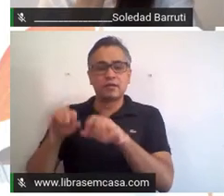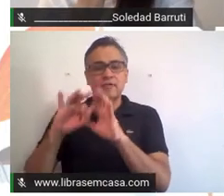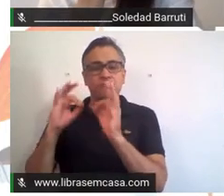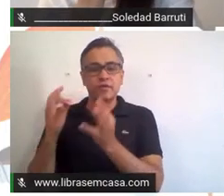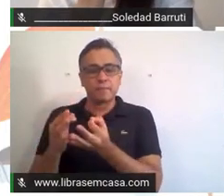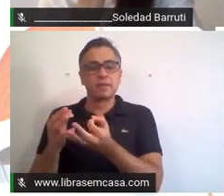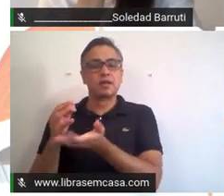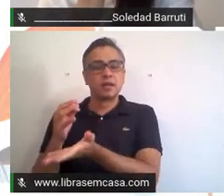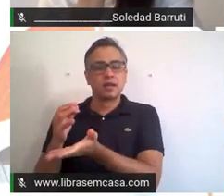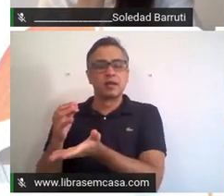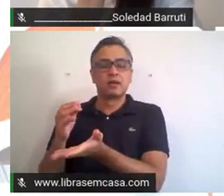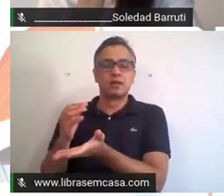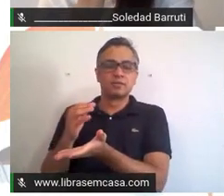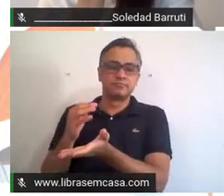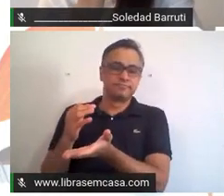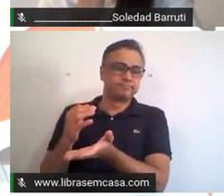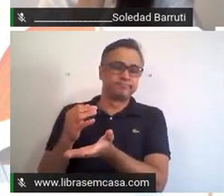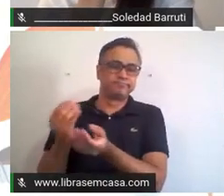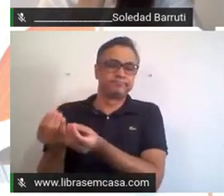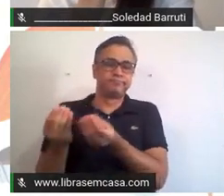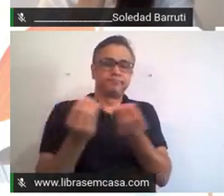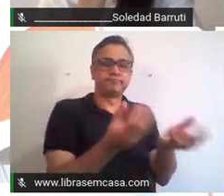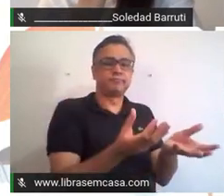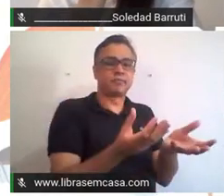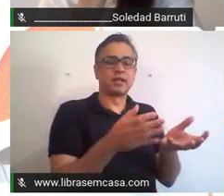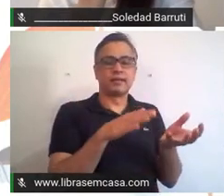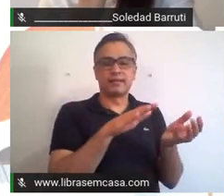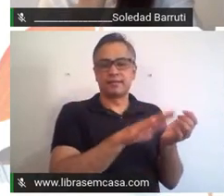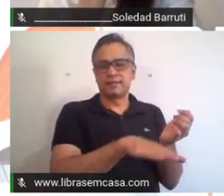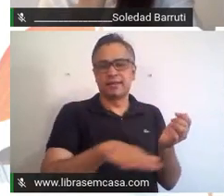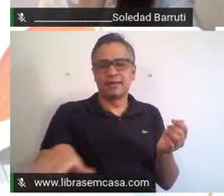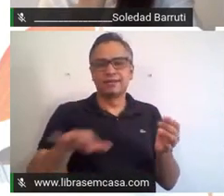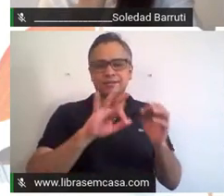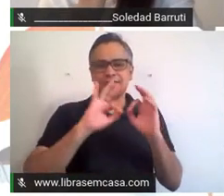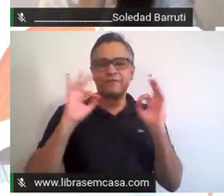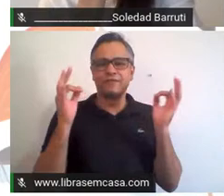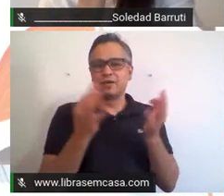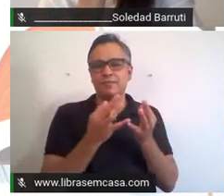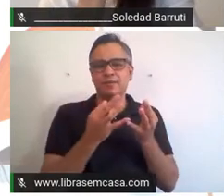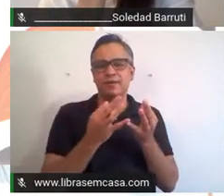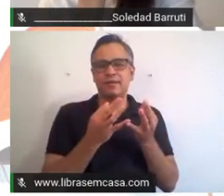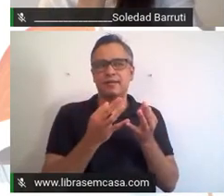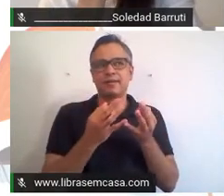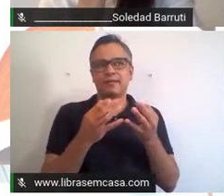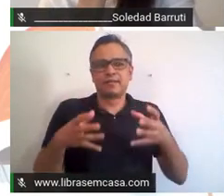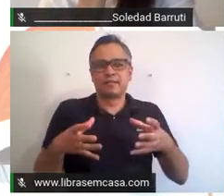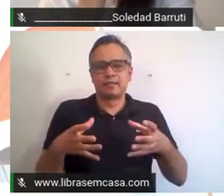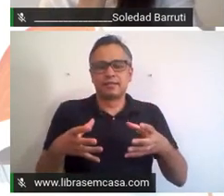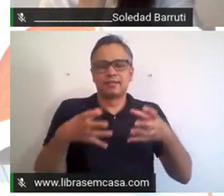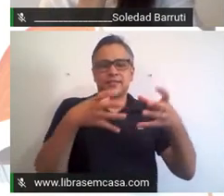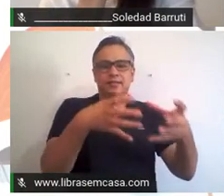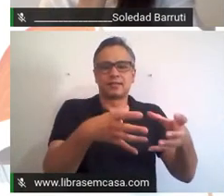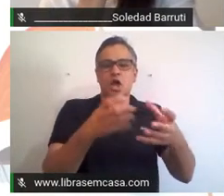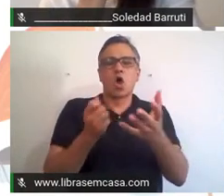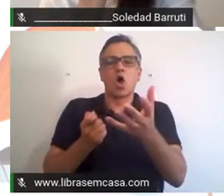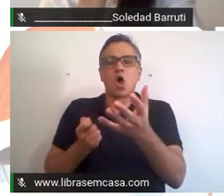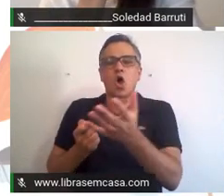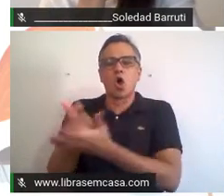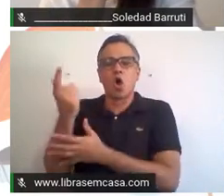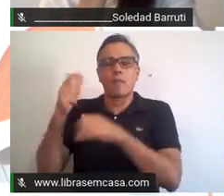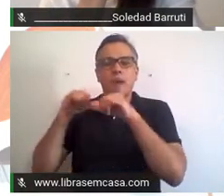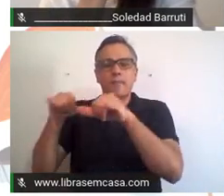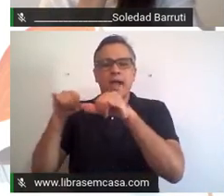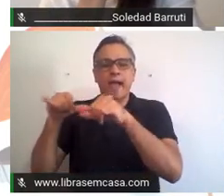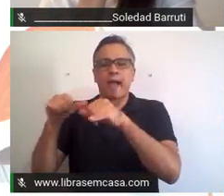pensasse para entregar para as crianças, para as famílias das crianças, cestas de alimentos compradas em grandes